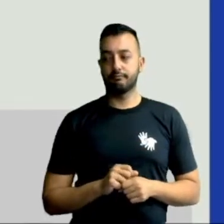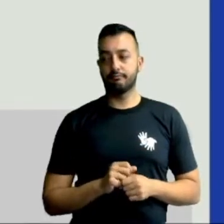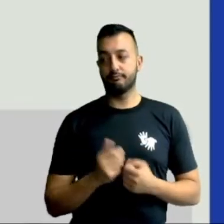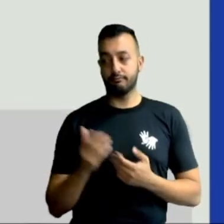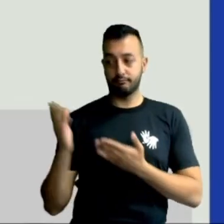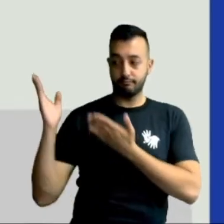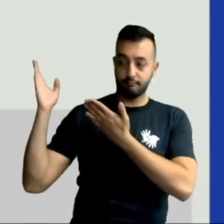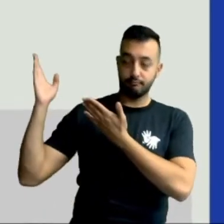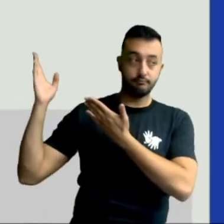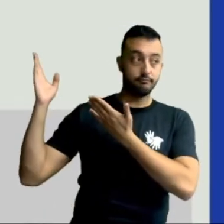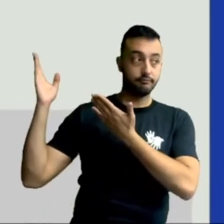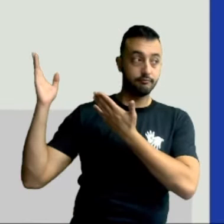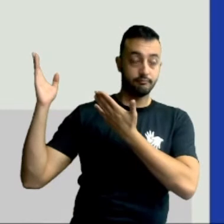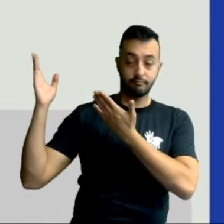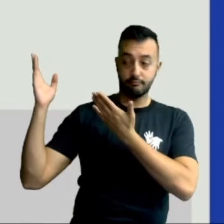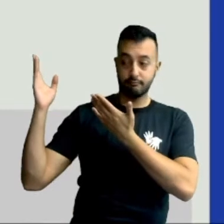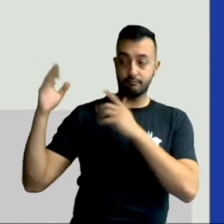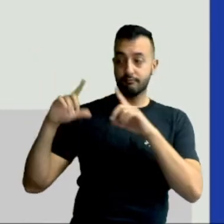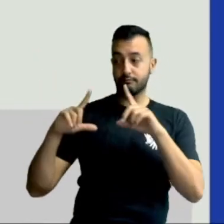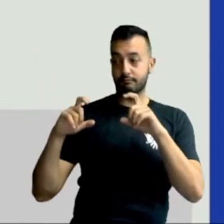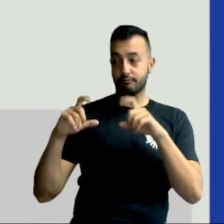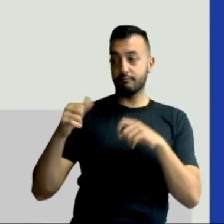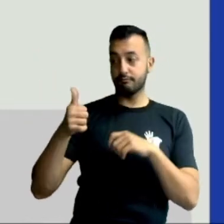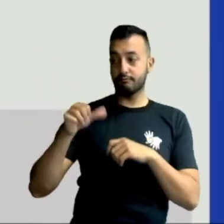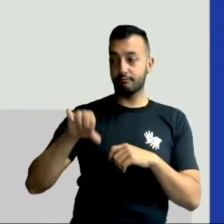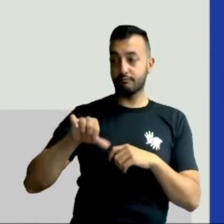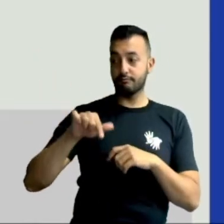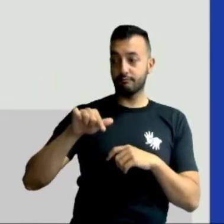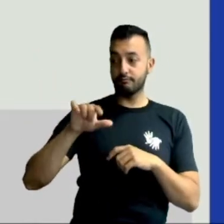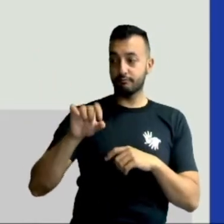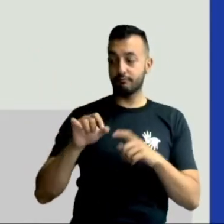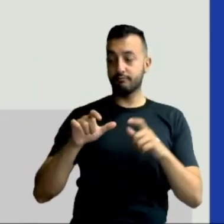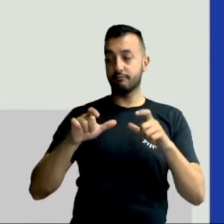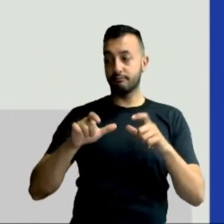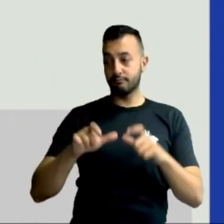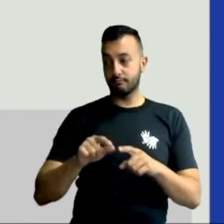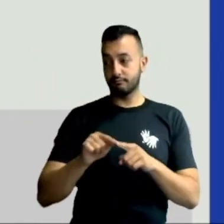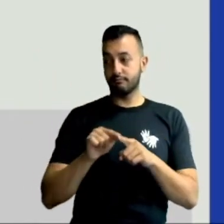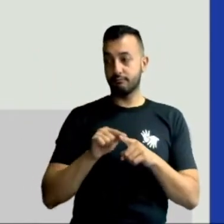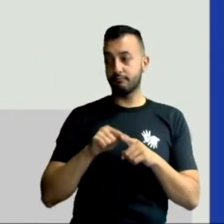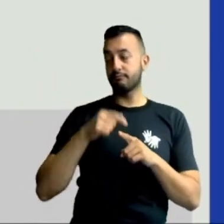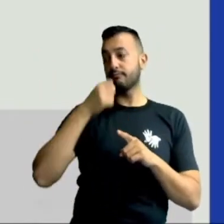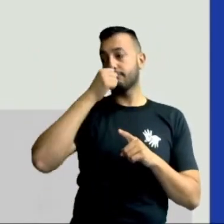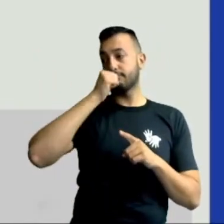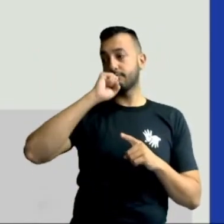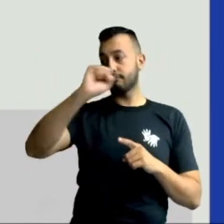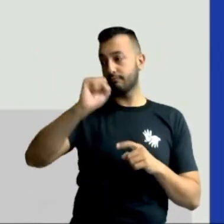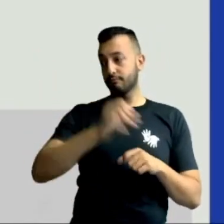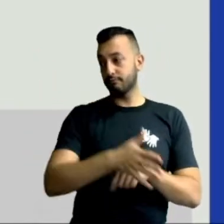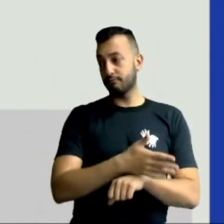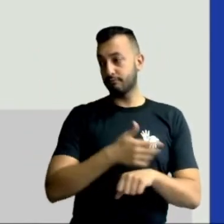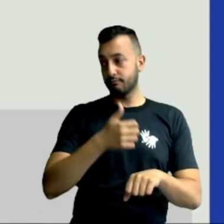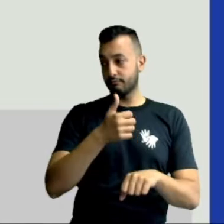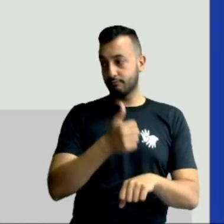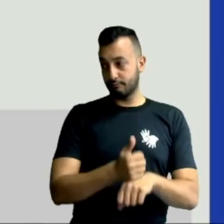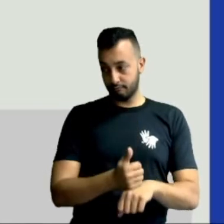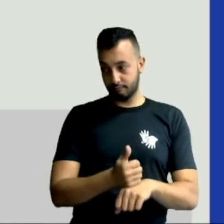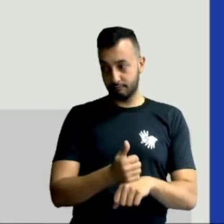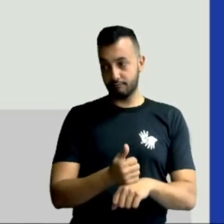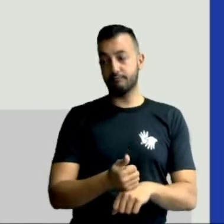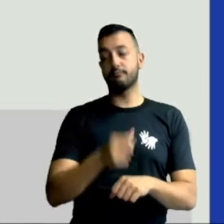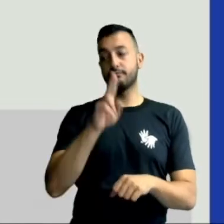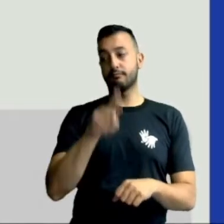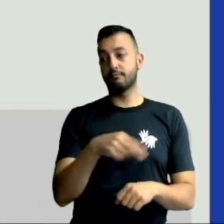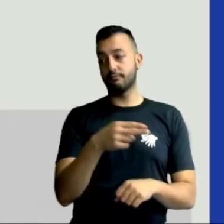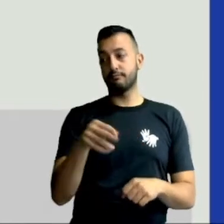Isso aí é uma foto, né, da década de 70, no bairro do Livramento, parte da Praça do Padre Félix Barreto,